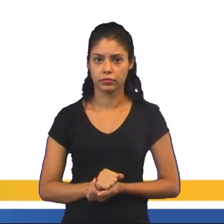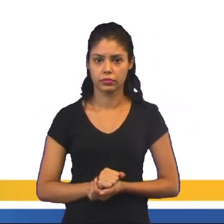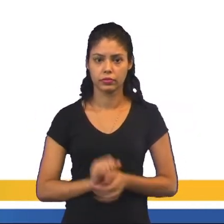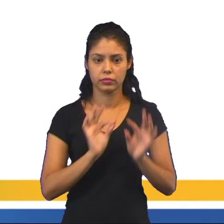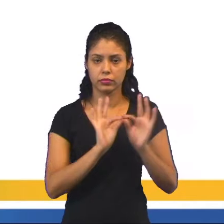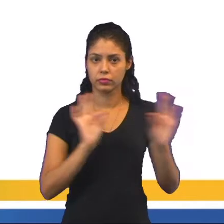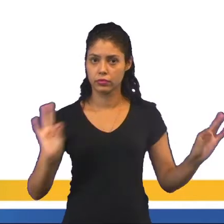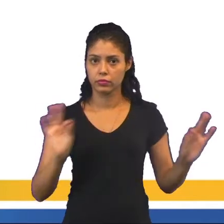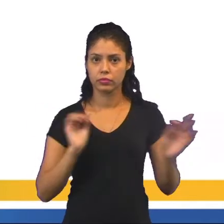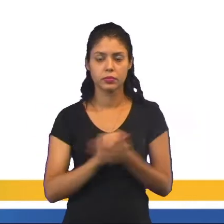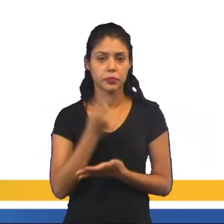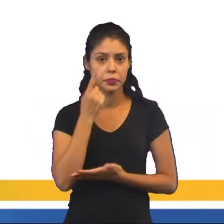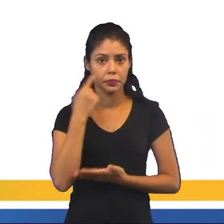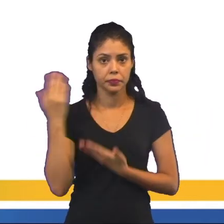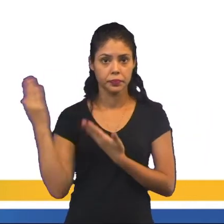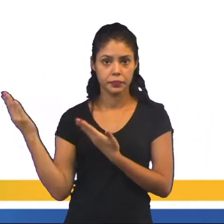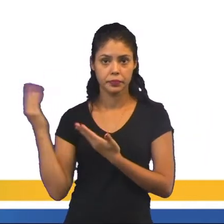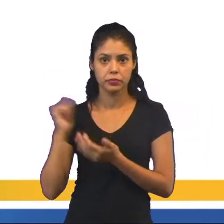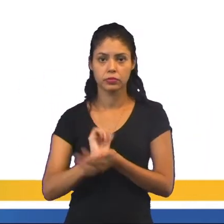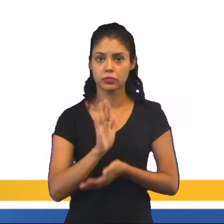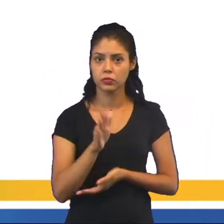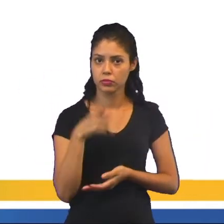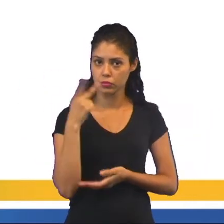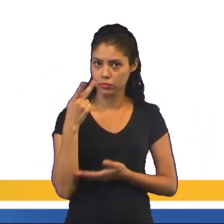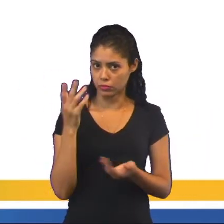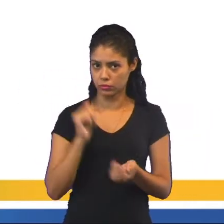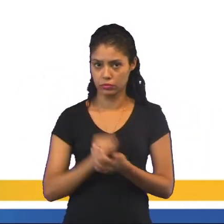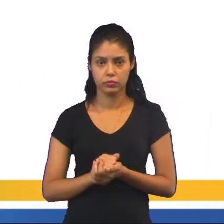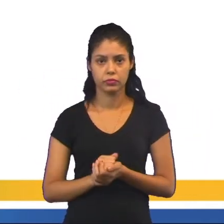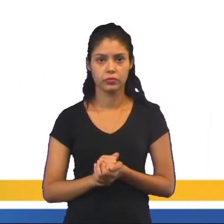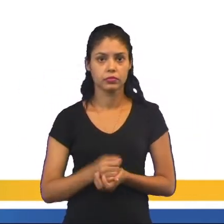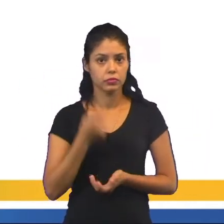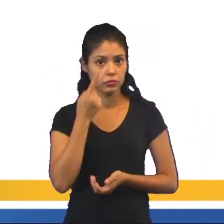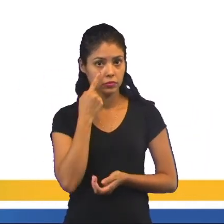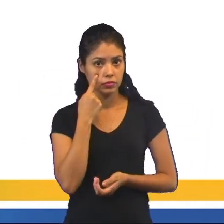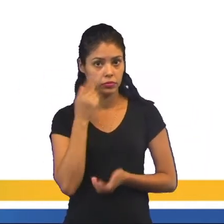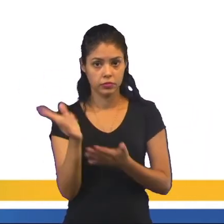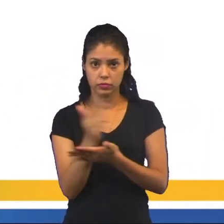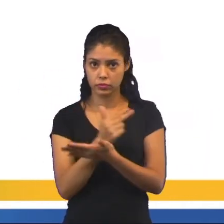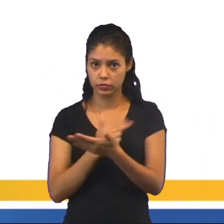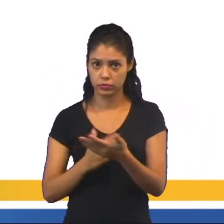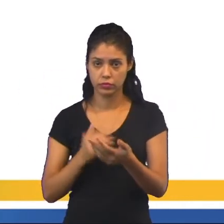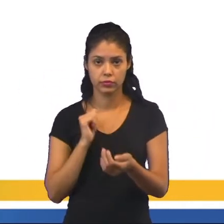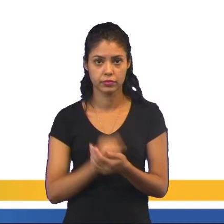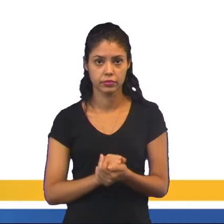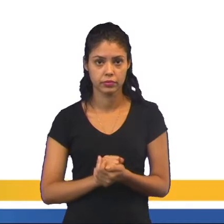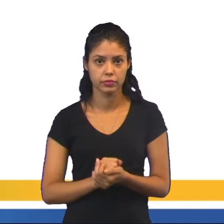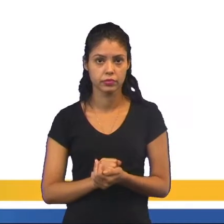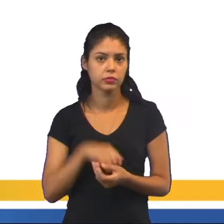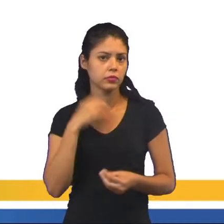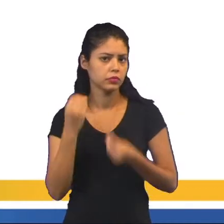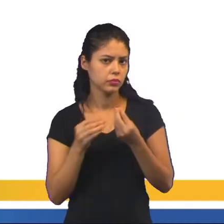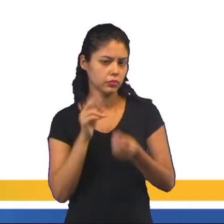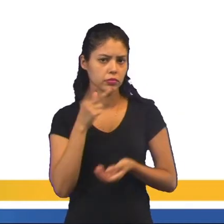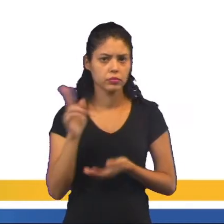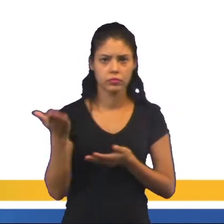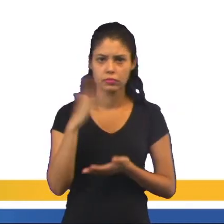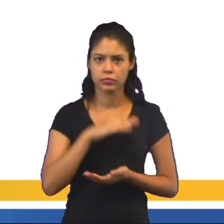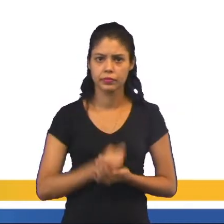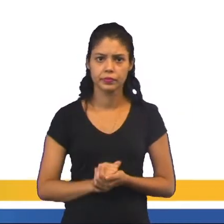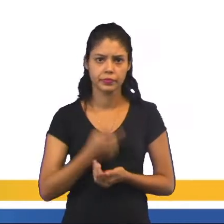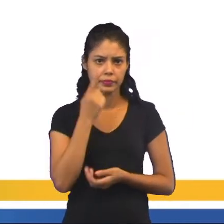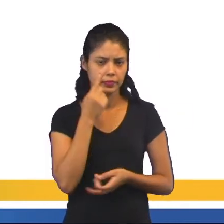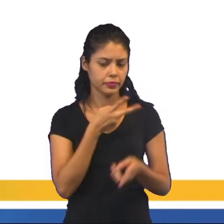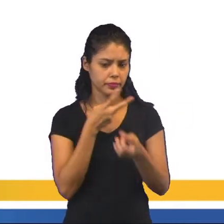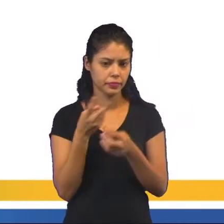Posições de retas. Olha aí, se eu já falei de posições de reta, vocês estão vendo aí no desenho. Então vamos lá. Tipo